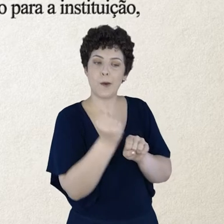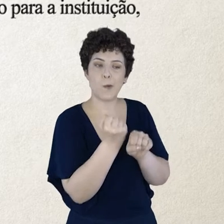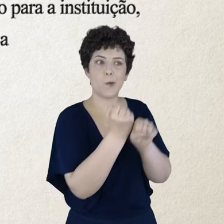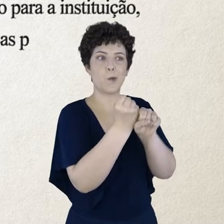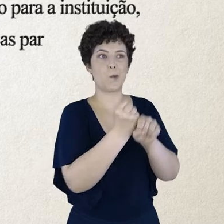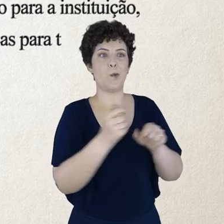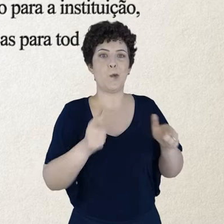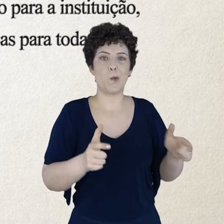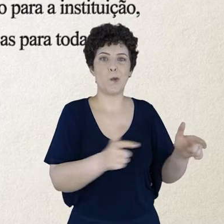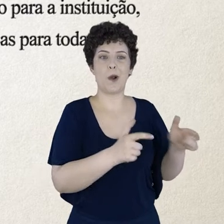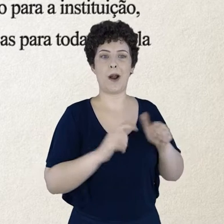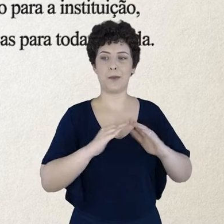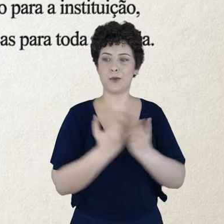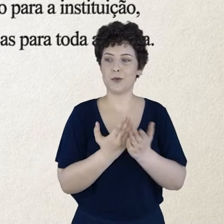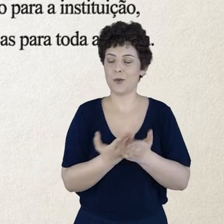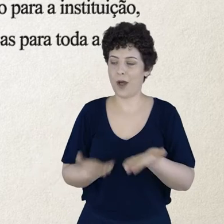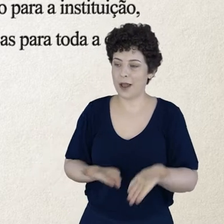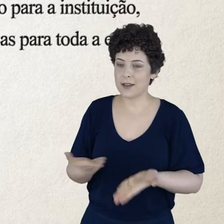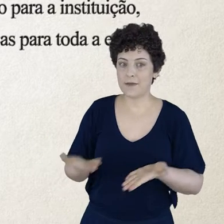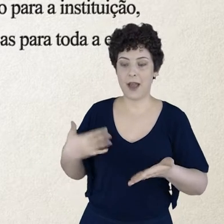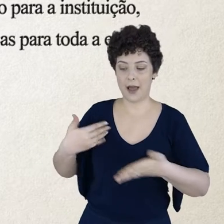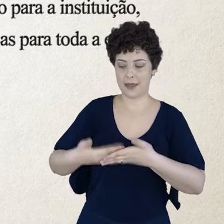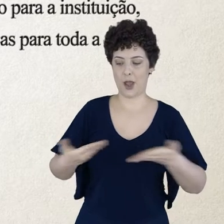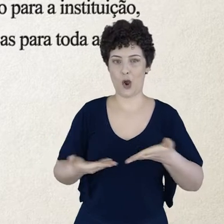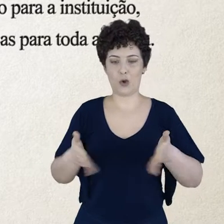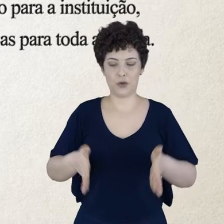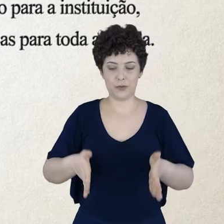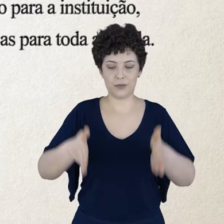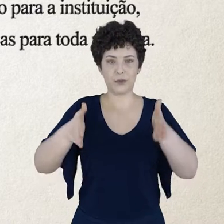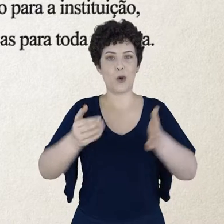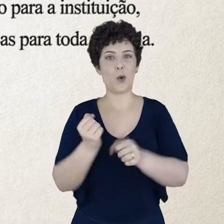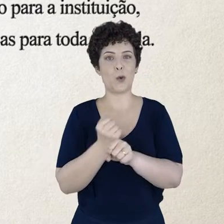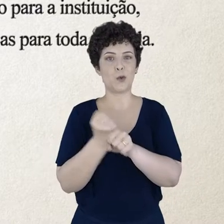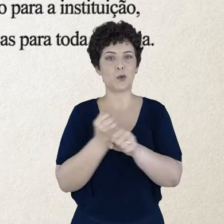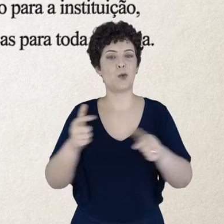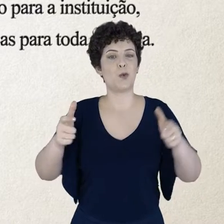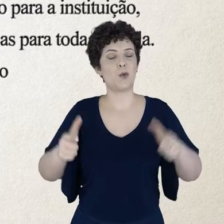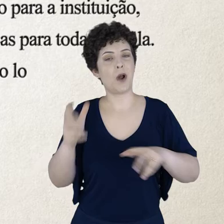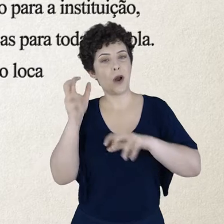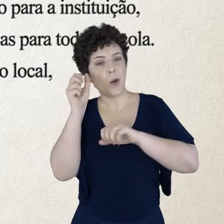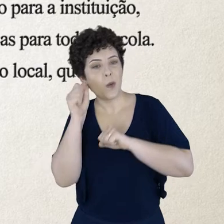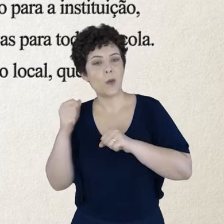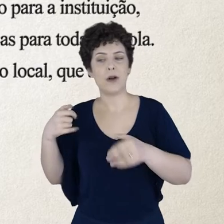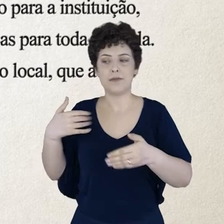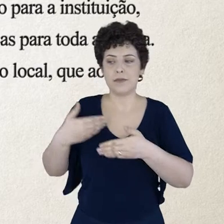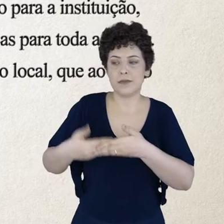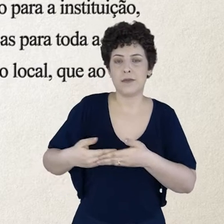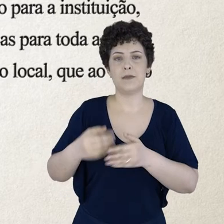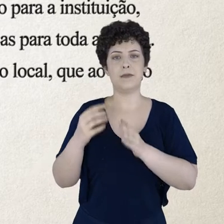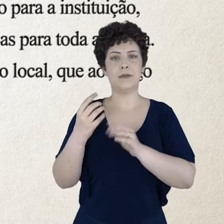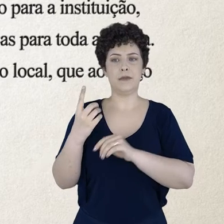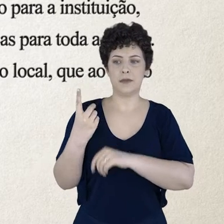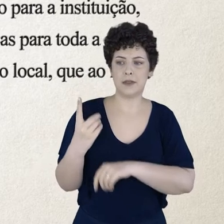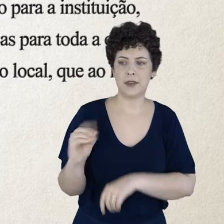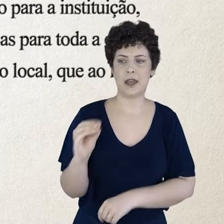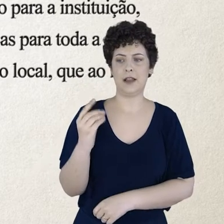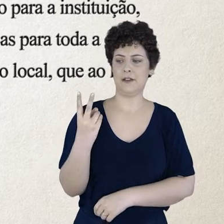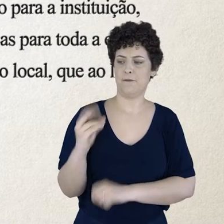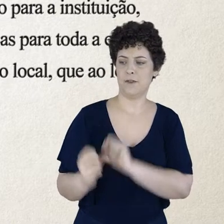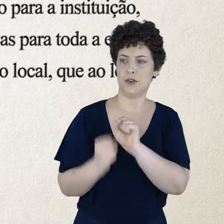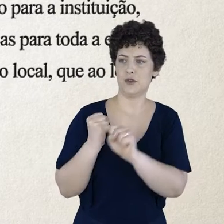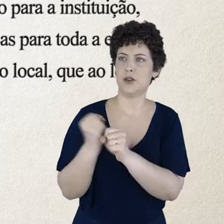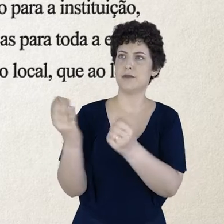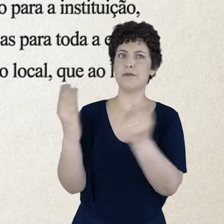de instalações físicas para toda a escola. Até os dias de hoje, foi construído somente um alojamento no local, que ao longo das últimas décadas tem